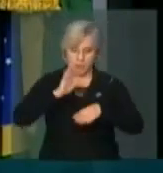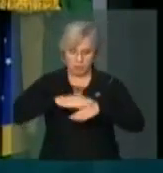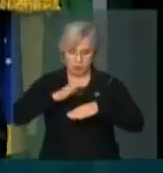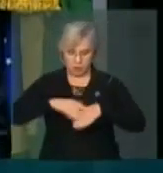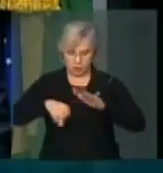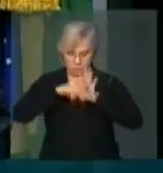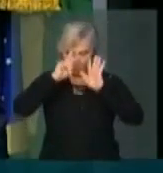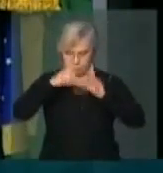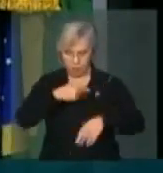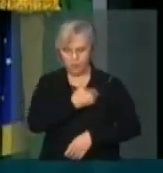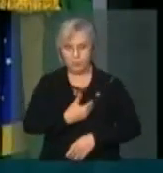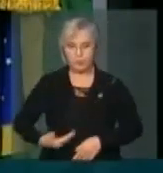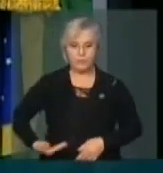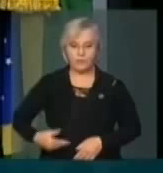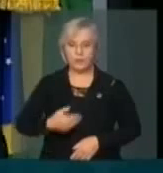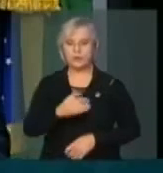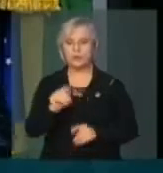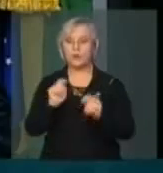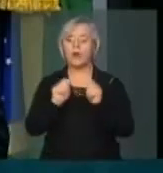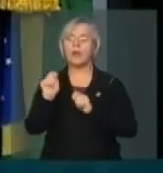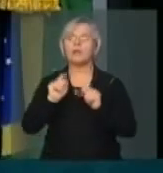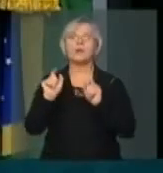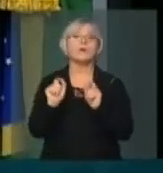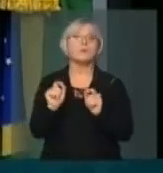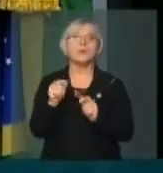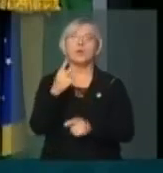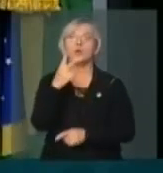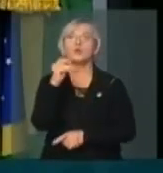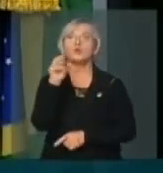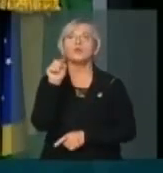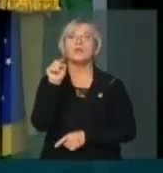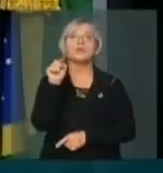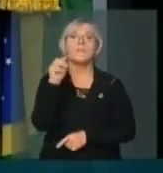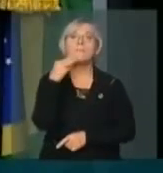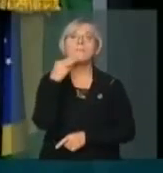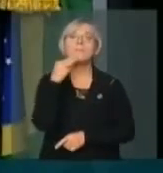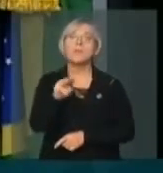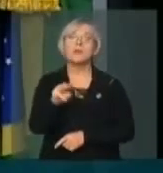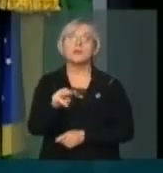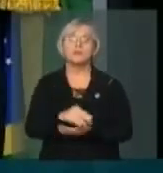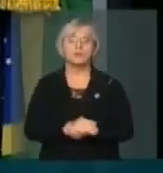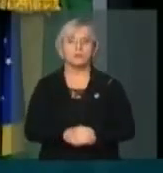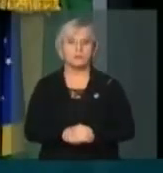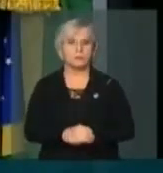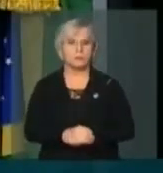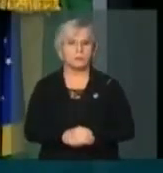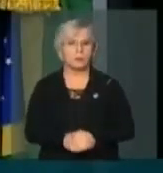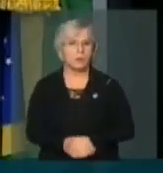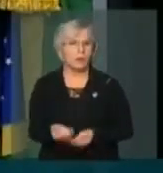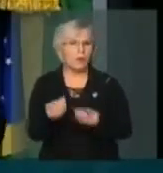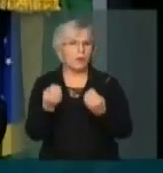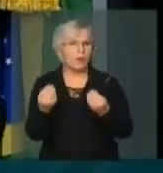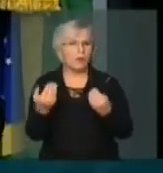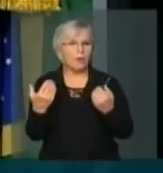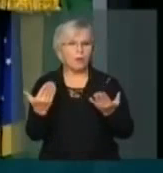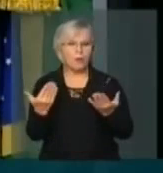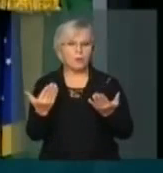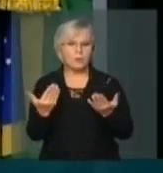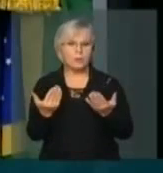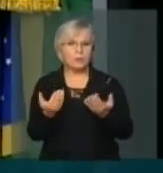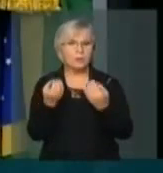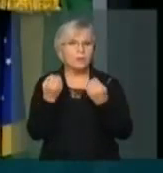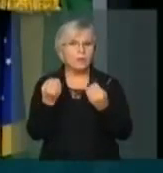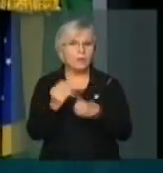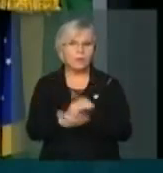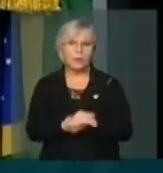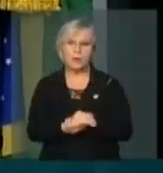carne, quanto o governo se propõe a cortar? 200 milhões de reais. Mas e como é que estão como é que